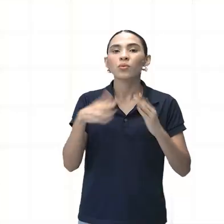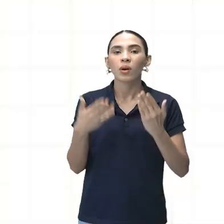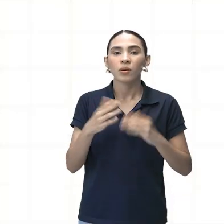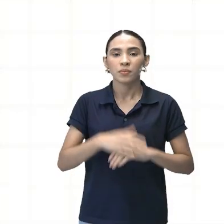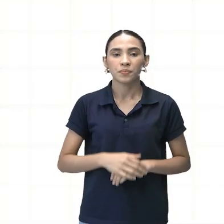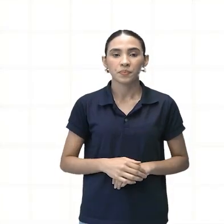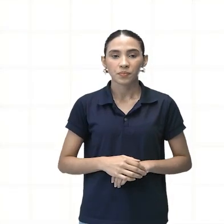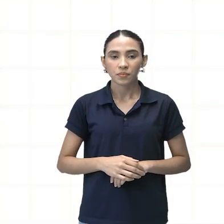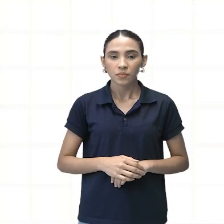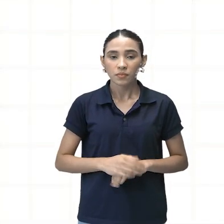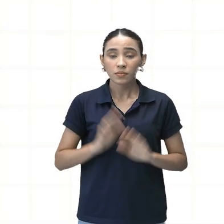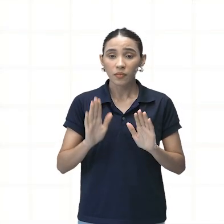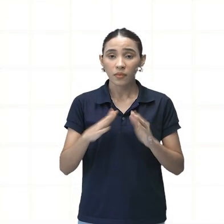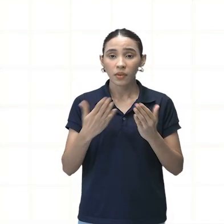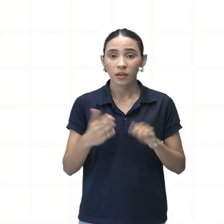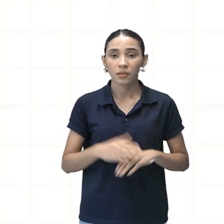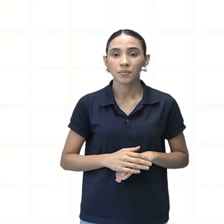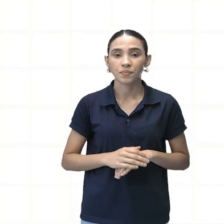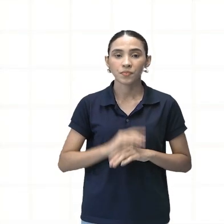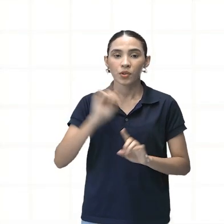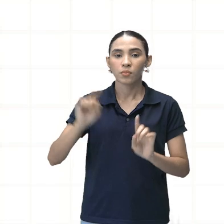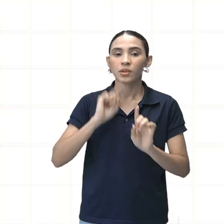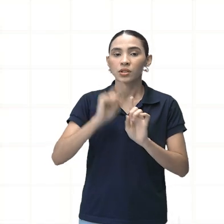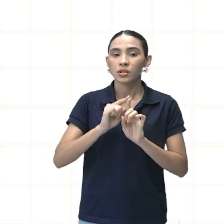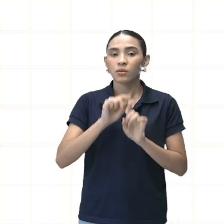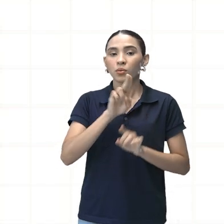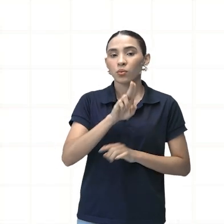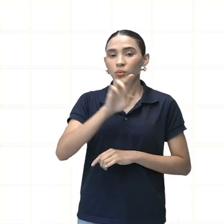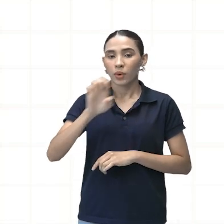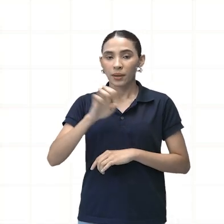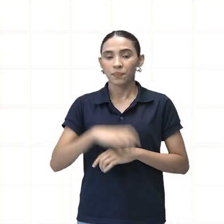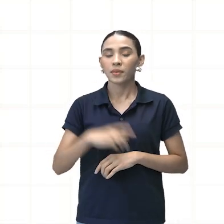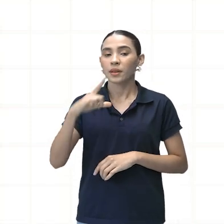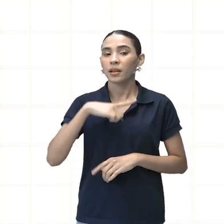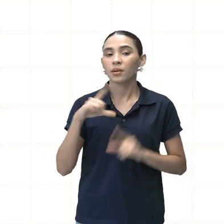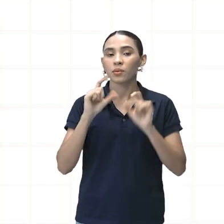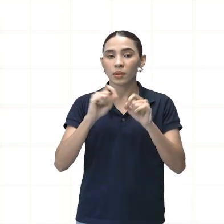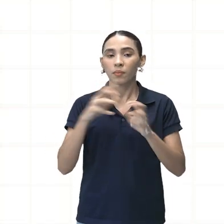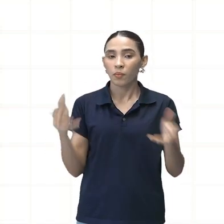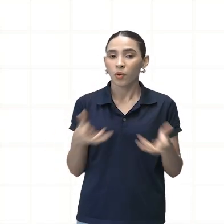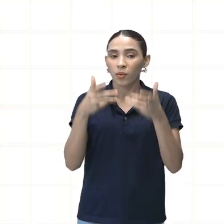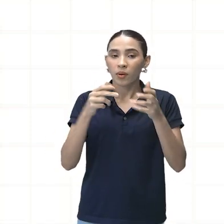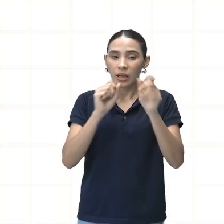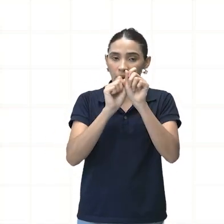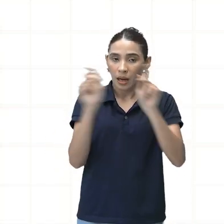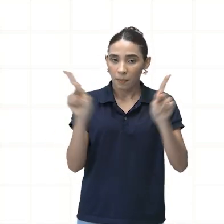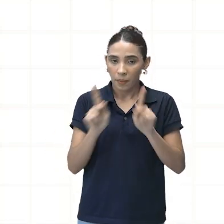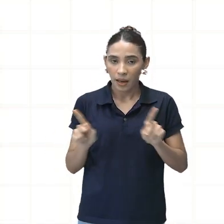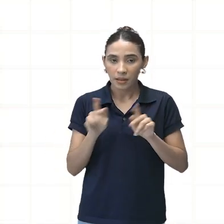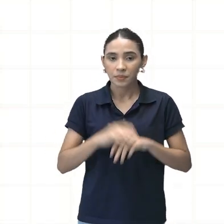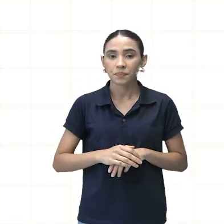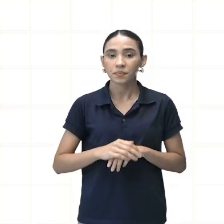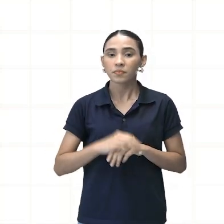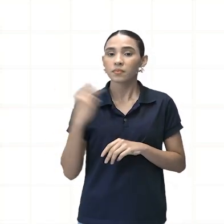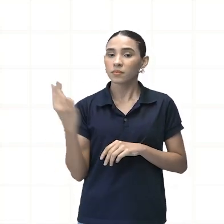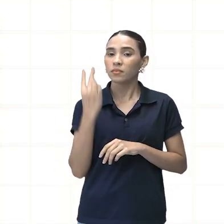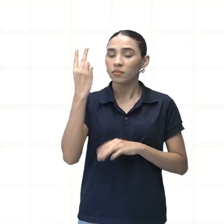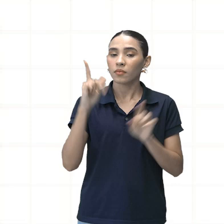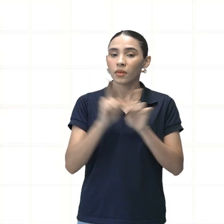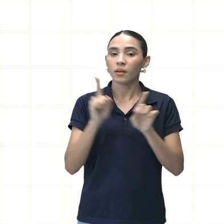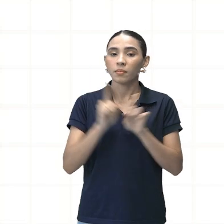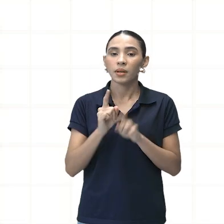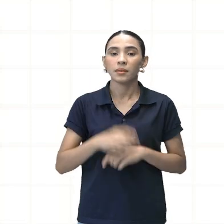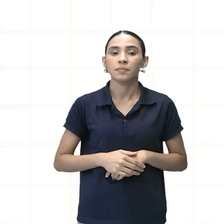comigo. Bem, entre os objetivos da União Europeia, a gente tem promover a paz, os seus valores e